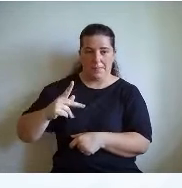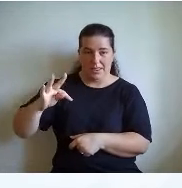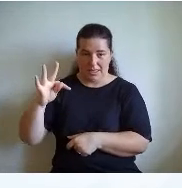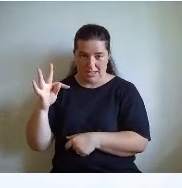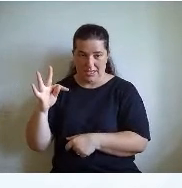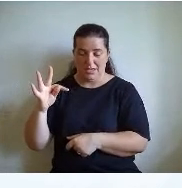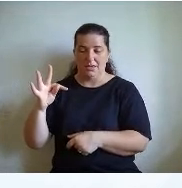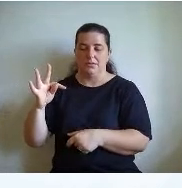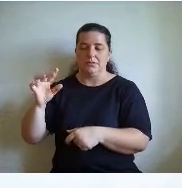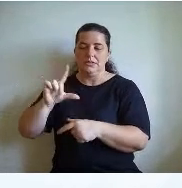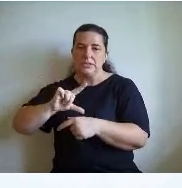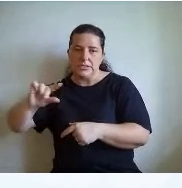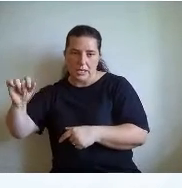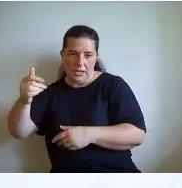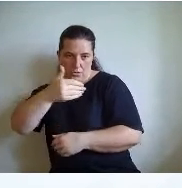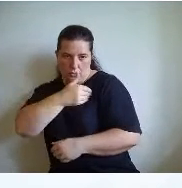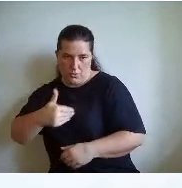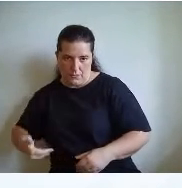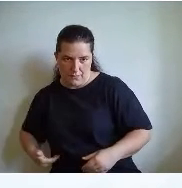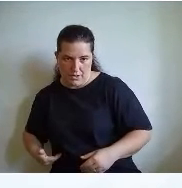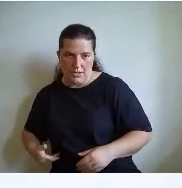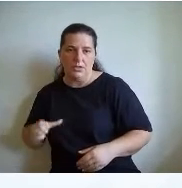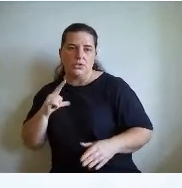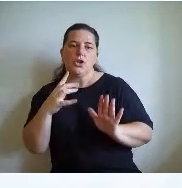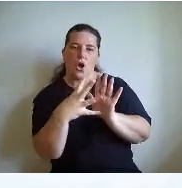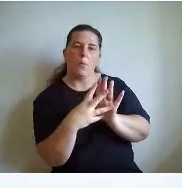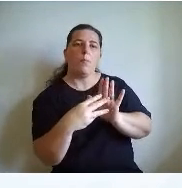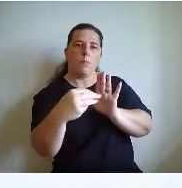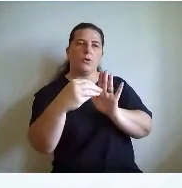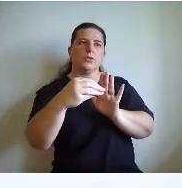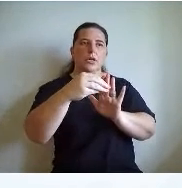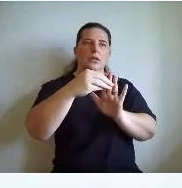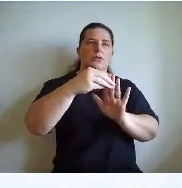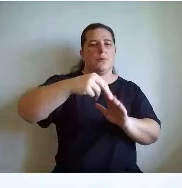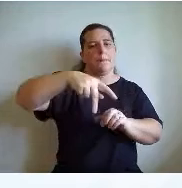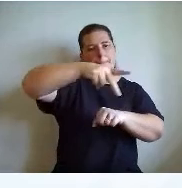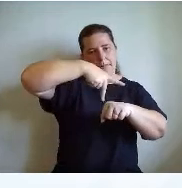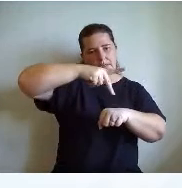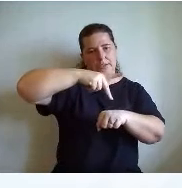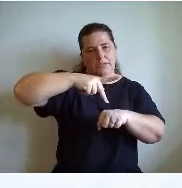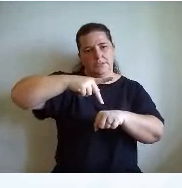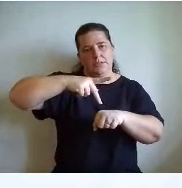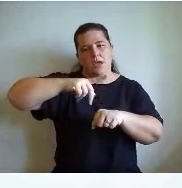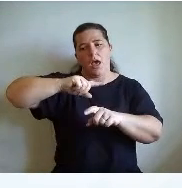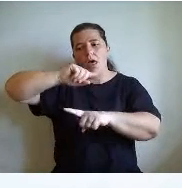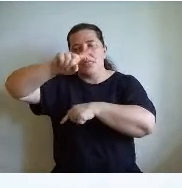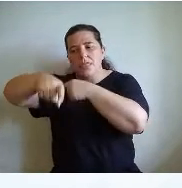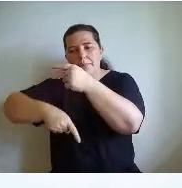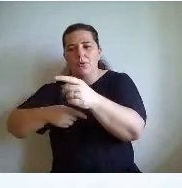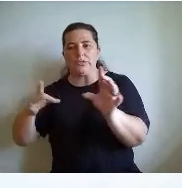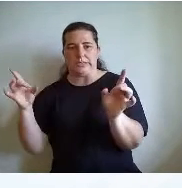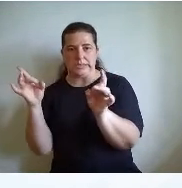de país. Depois disso, nós passamos a viver um outro modelo de país, né? Um outro modelo